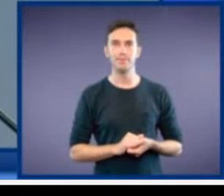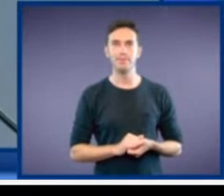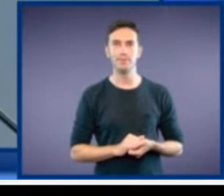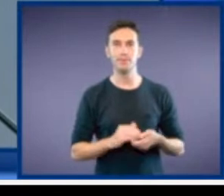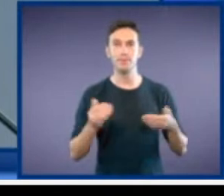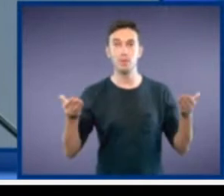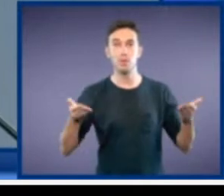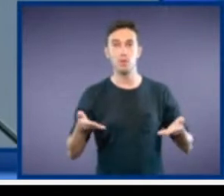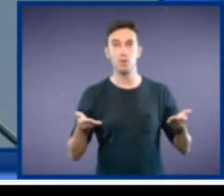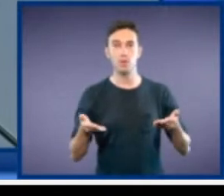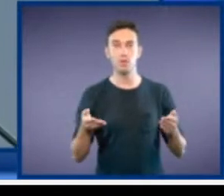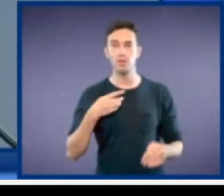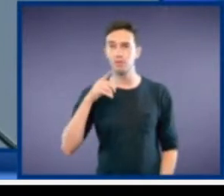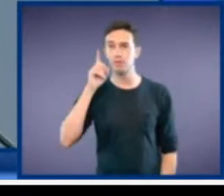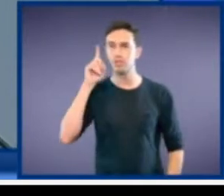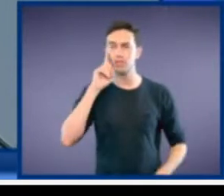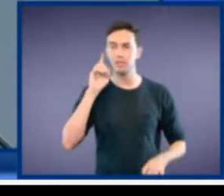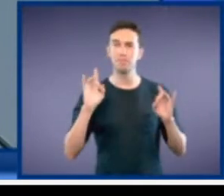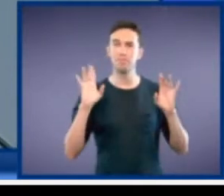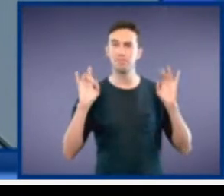Hoje é um dia muito especial,